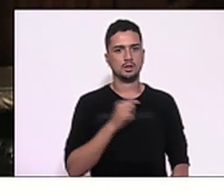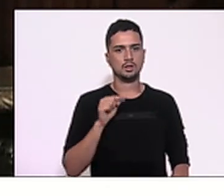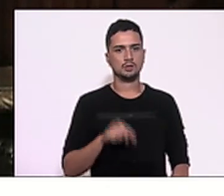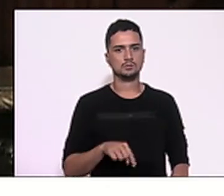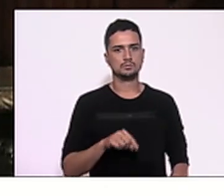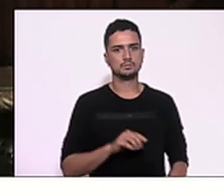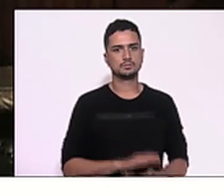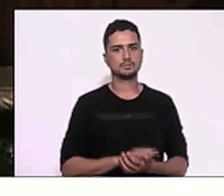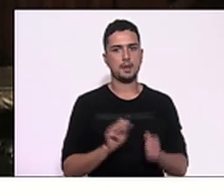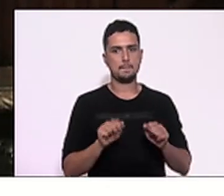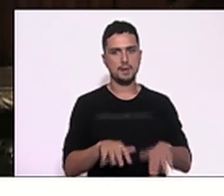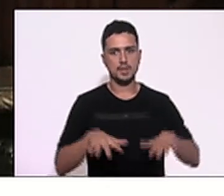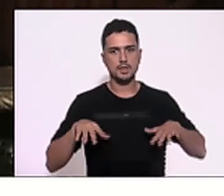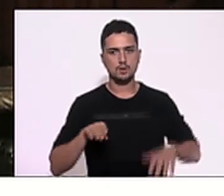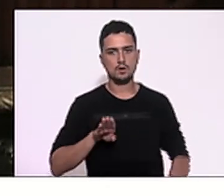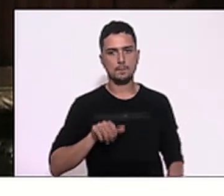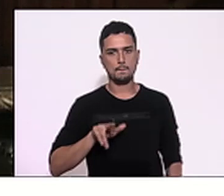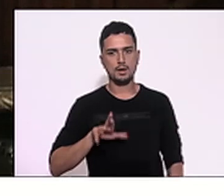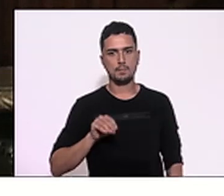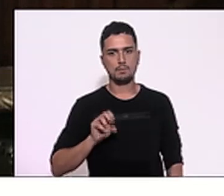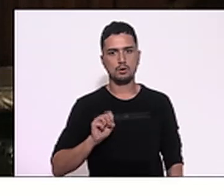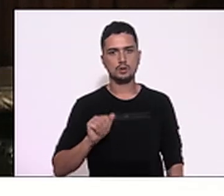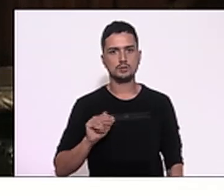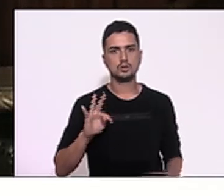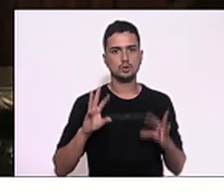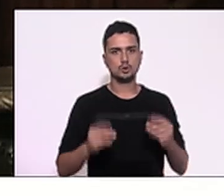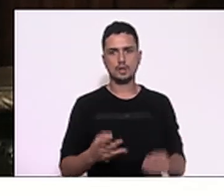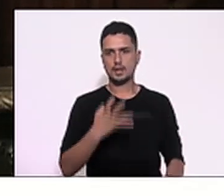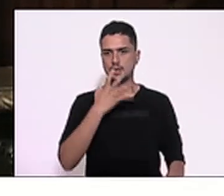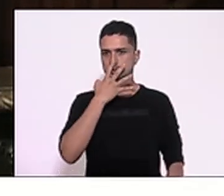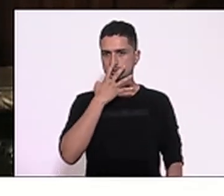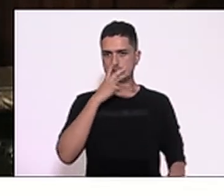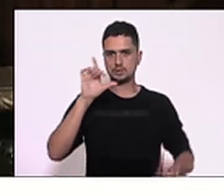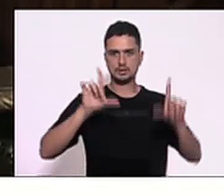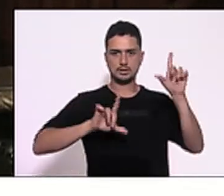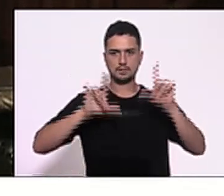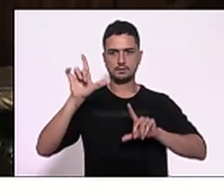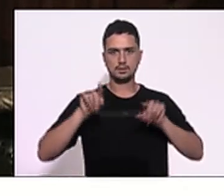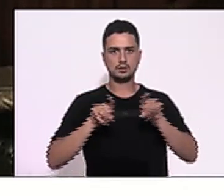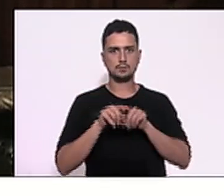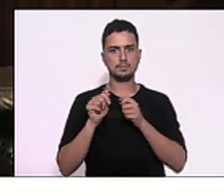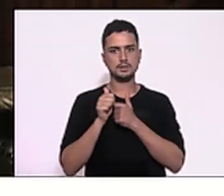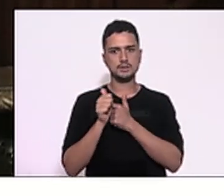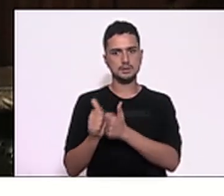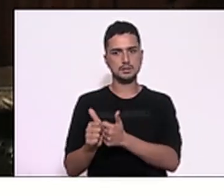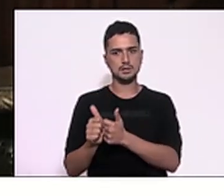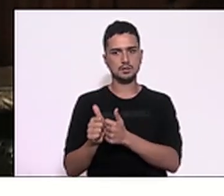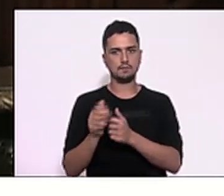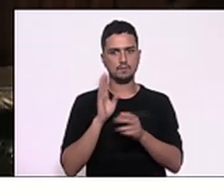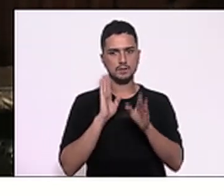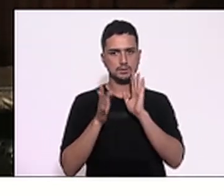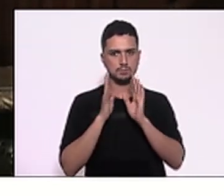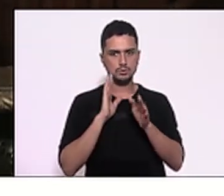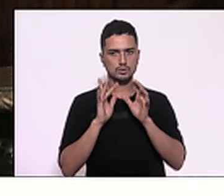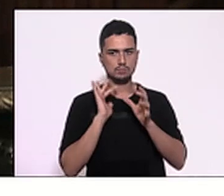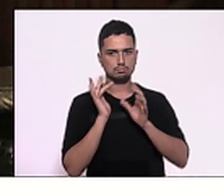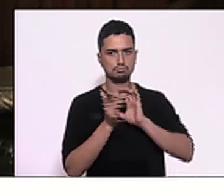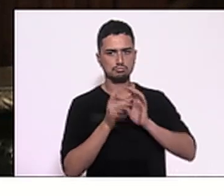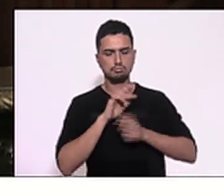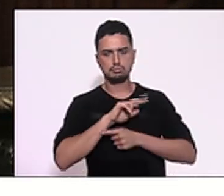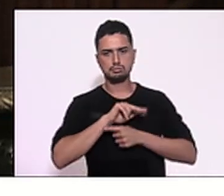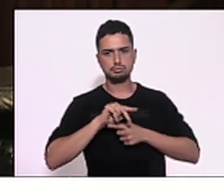Sobrinho, cidadãos que nos assistem pela TV Alerj, nos seguem pelas redes sociais, imprensa, cidadãos